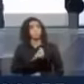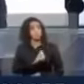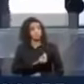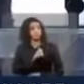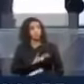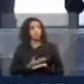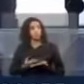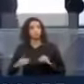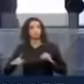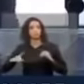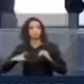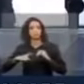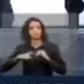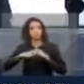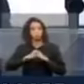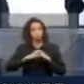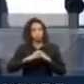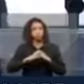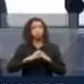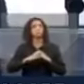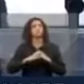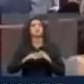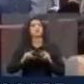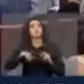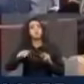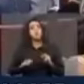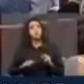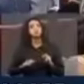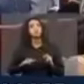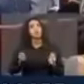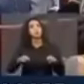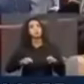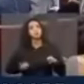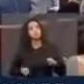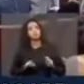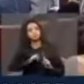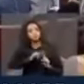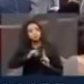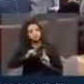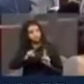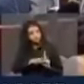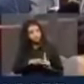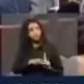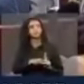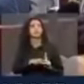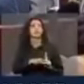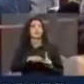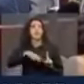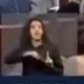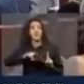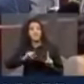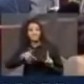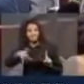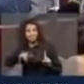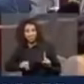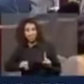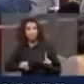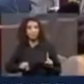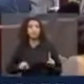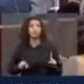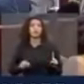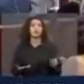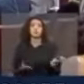com a fecundação e a vida viável com a gravidez, que se dá com a anidação, entendemos que, na verdade, o início